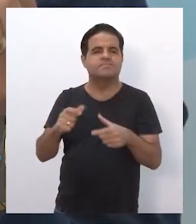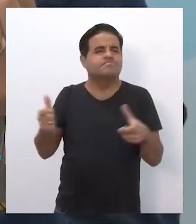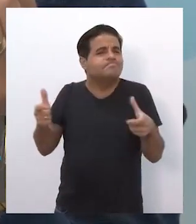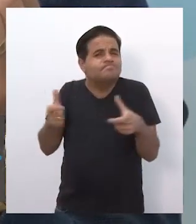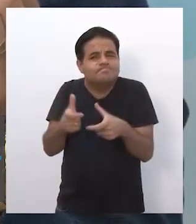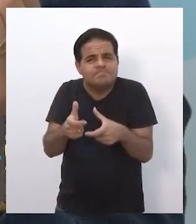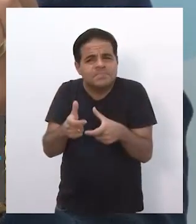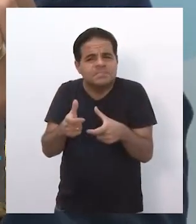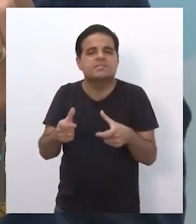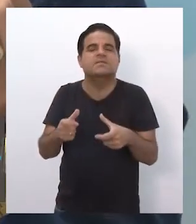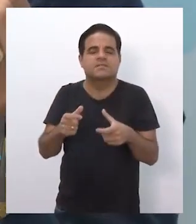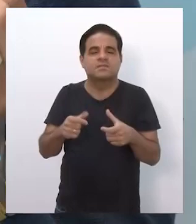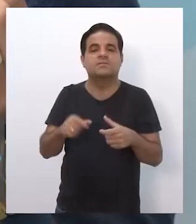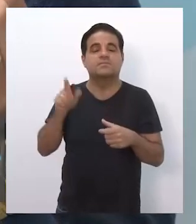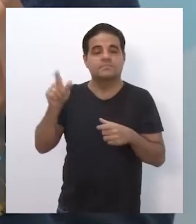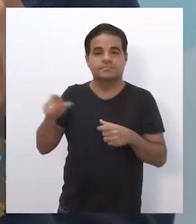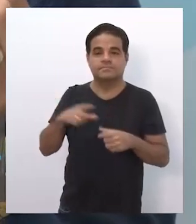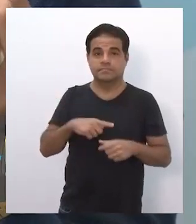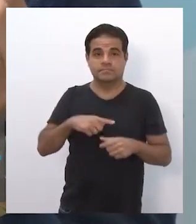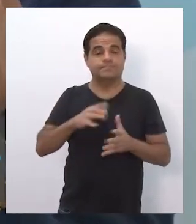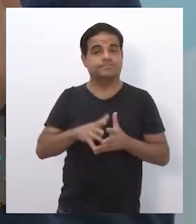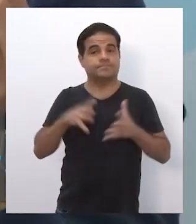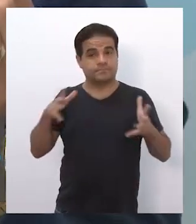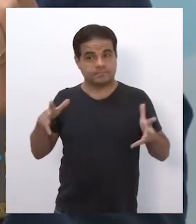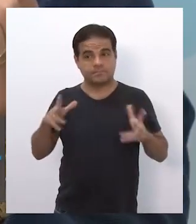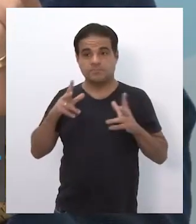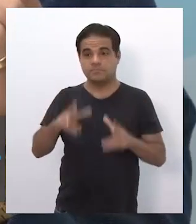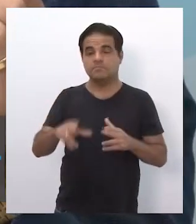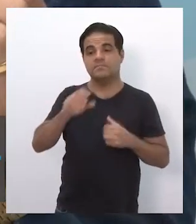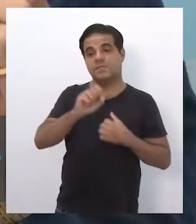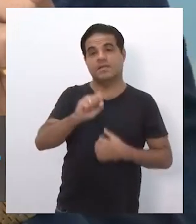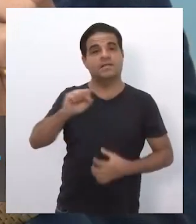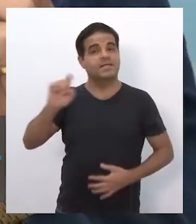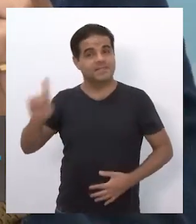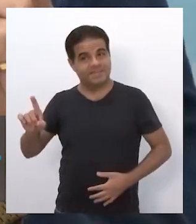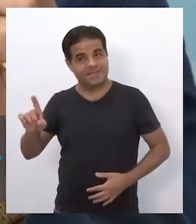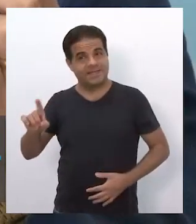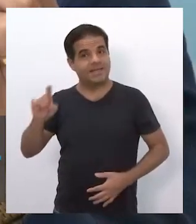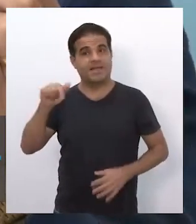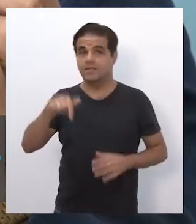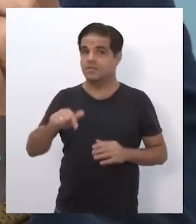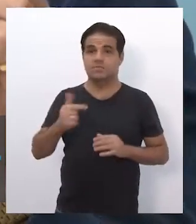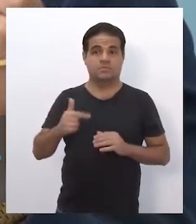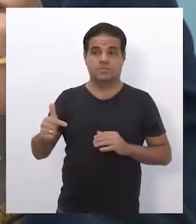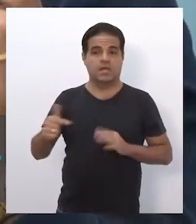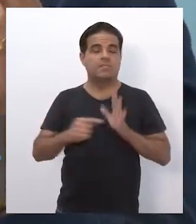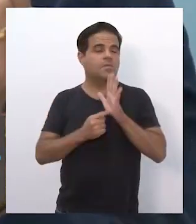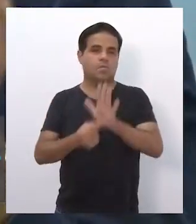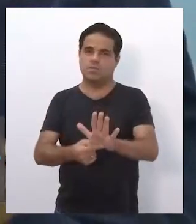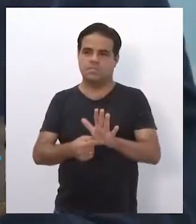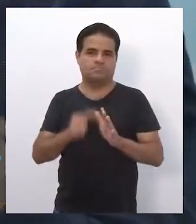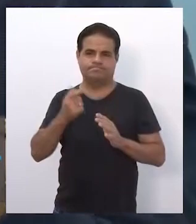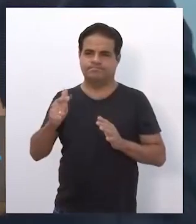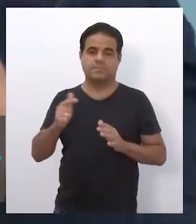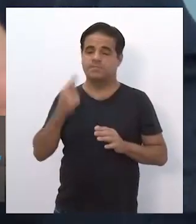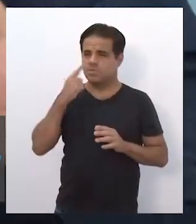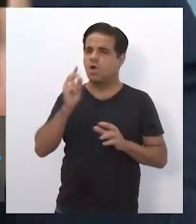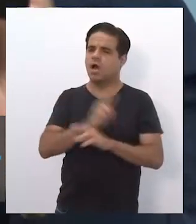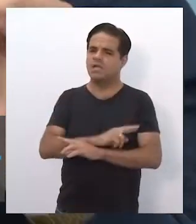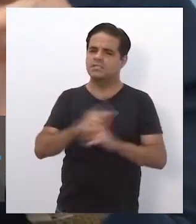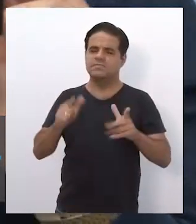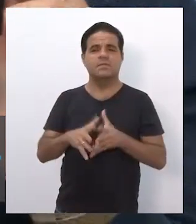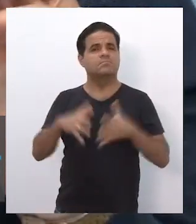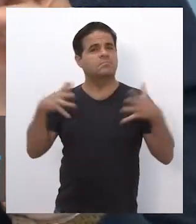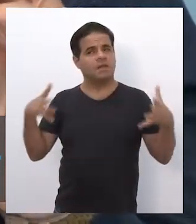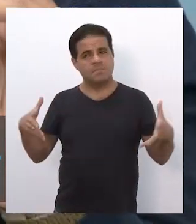bem pequenininho. E aí, o tamanho dele é igual ao do SSD, que nós não temos um SSD para mostrar para vocês. Mas olha a diferença de